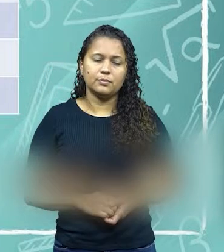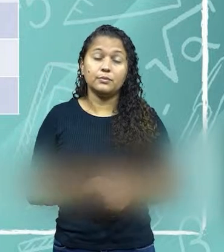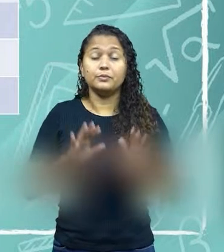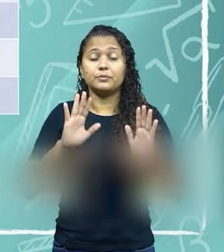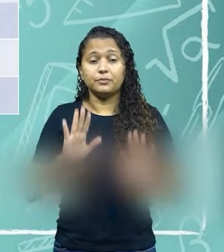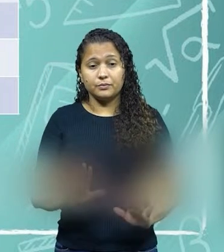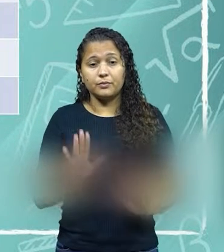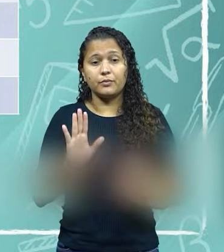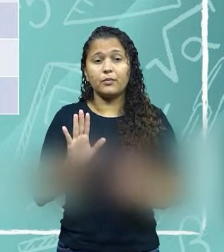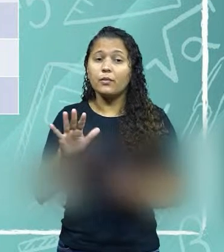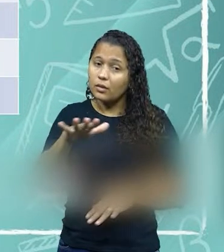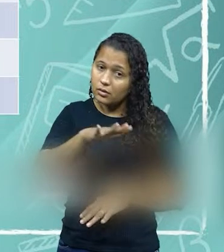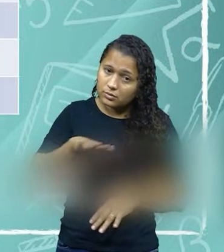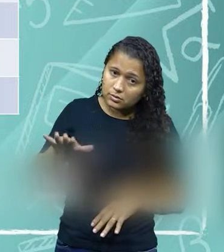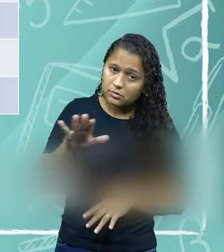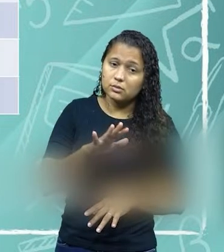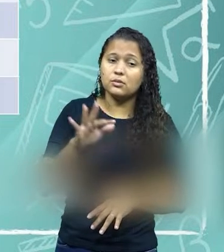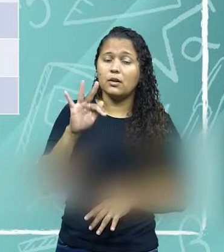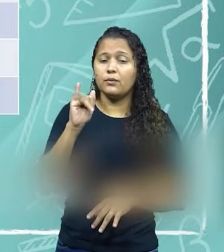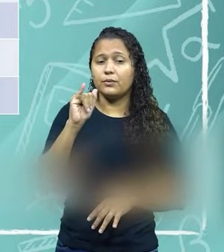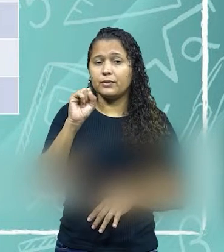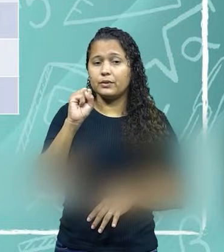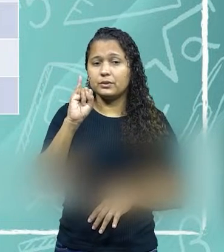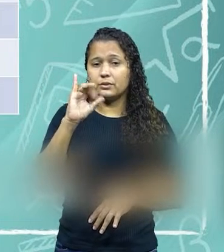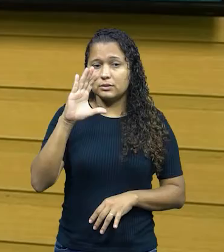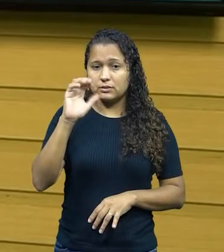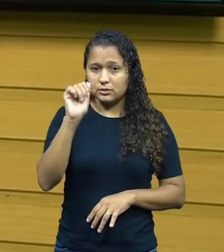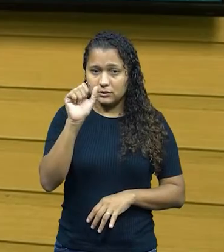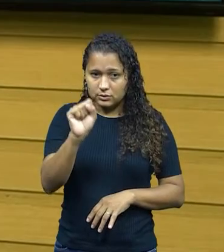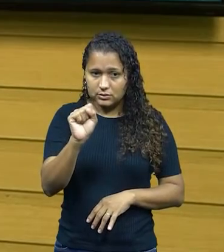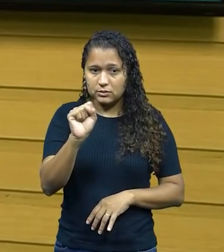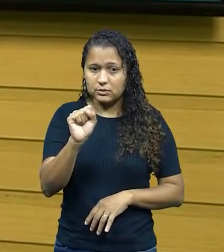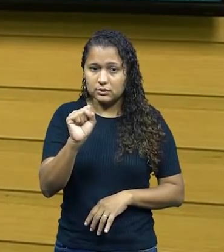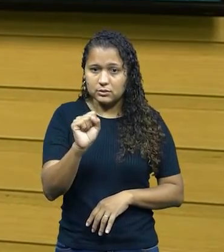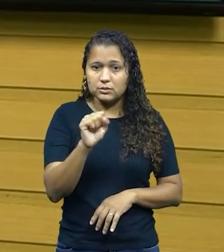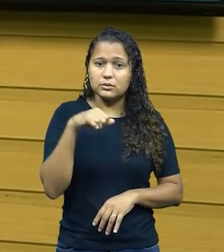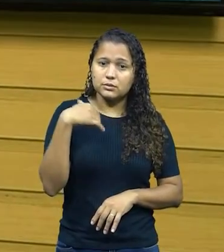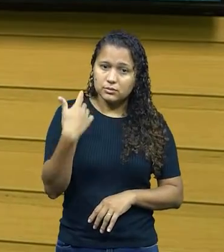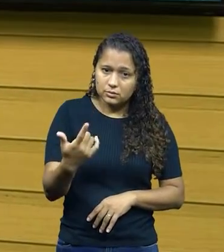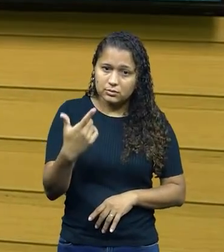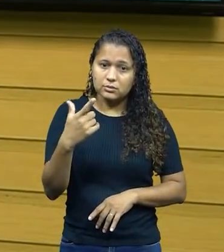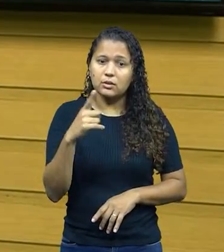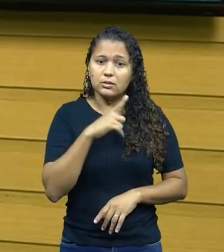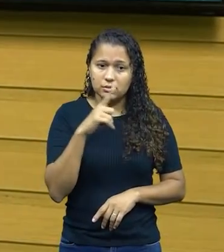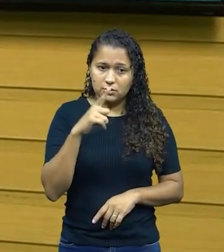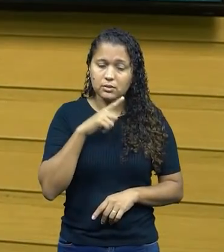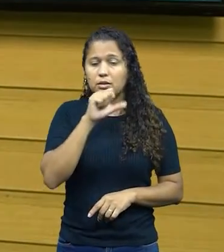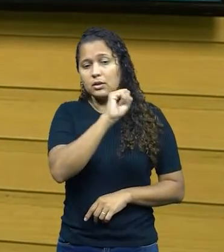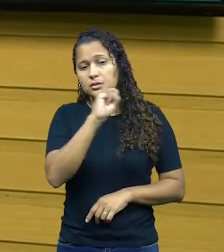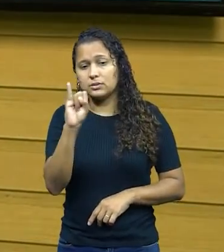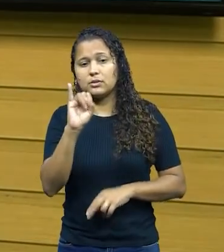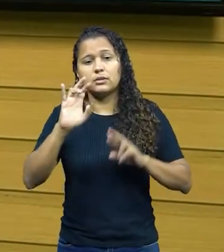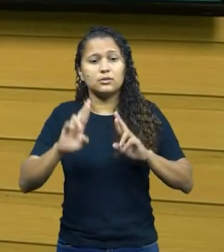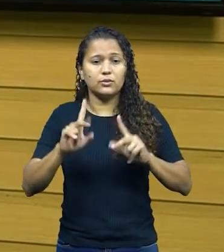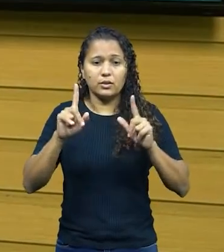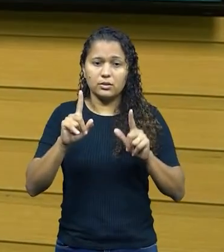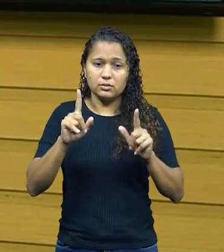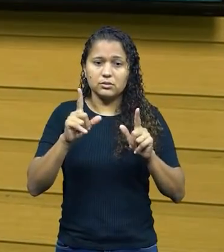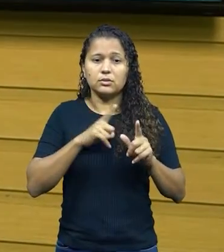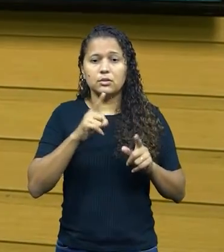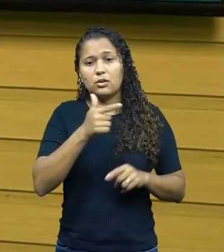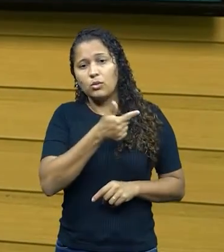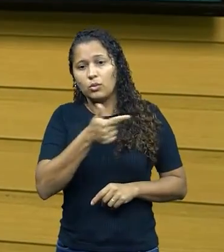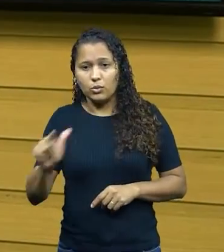grandezas físicas derivadas e suas unidades. Como eu falei, as grandezas físicas do sistema SI, elas também